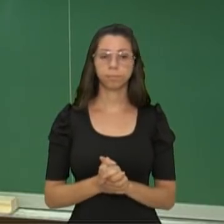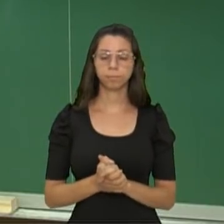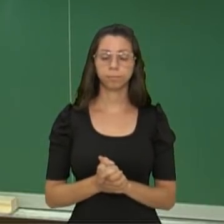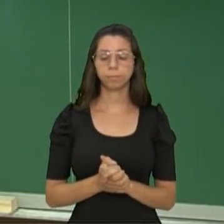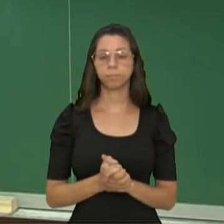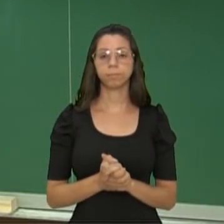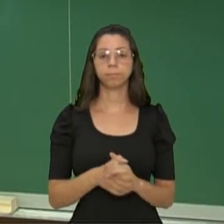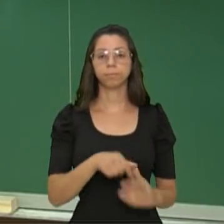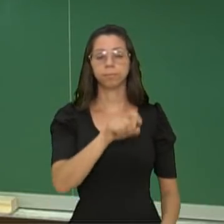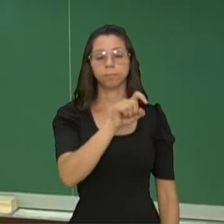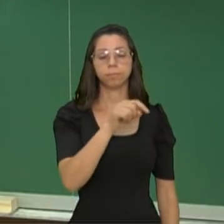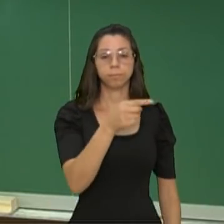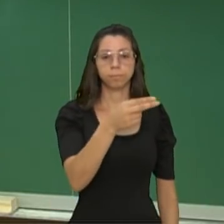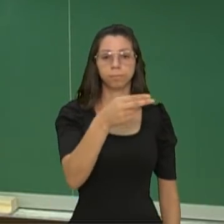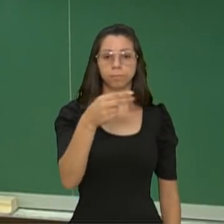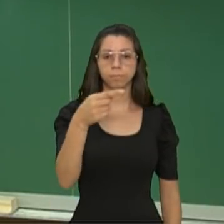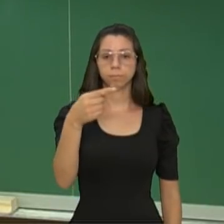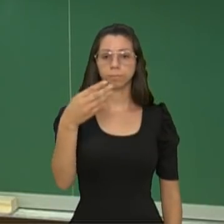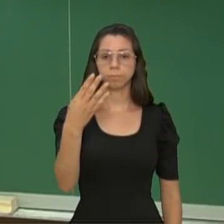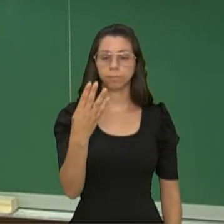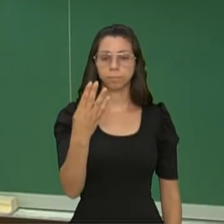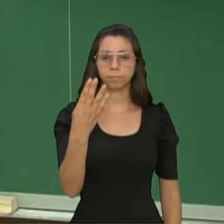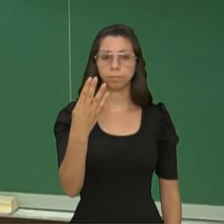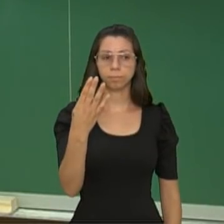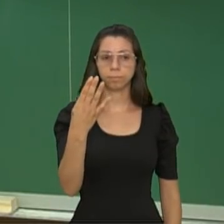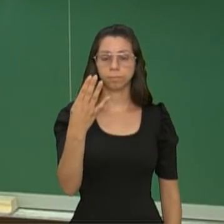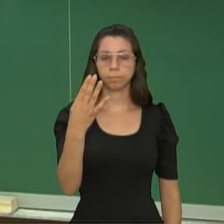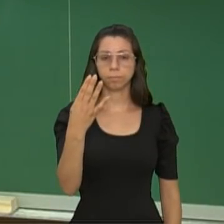Vai ser igual a menos 4